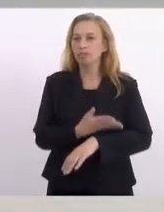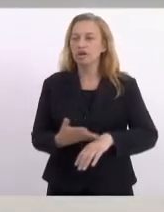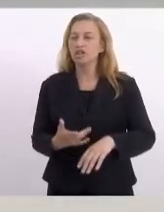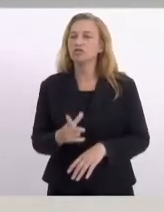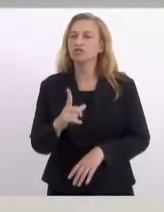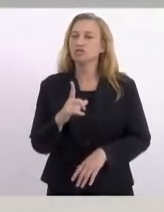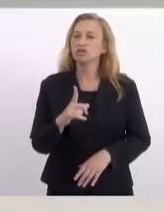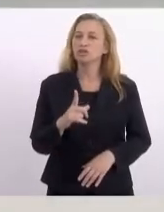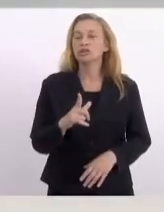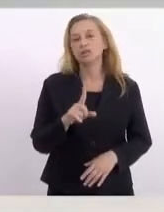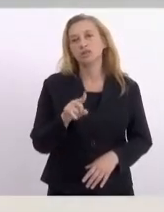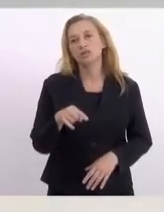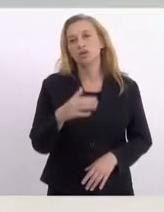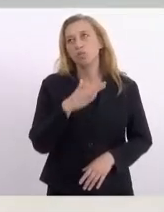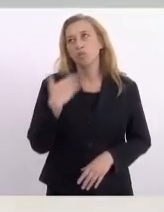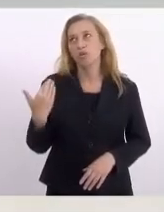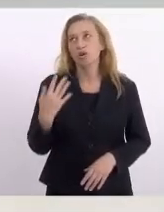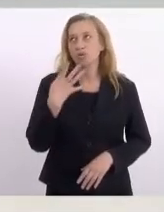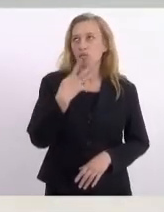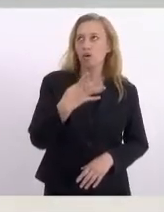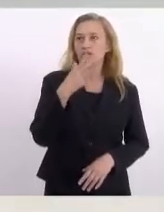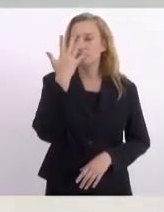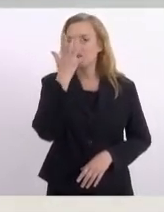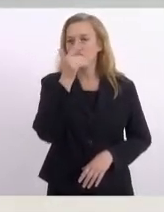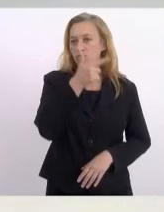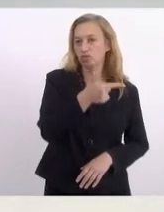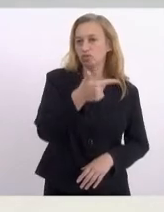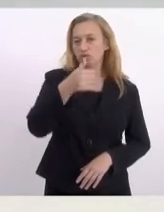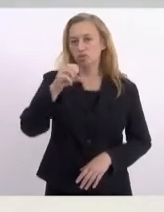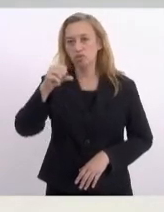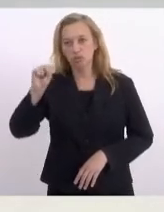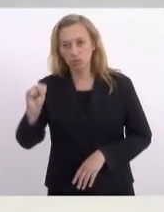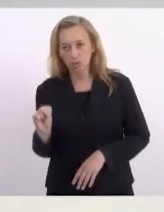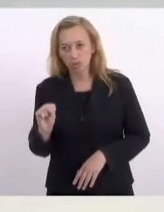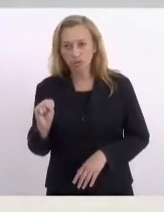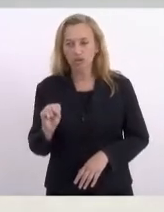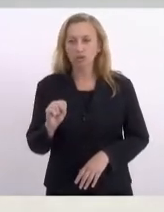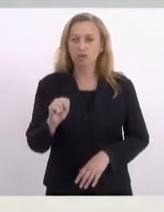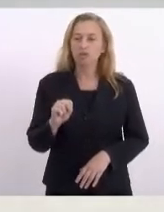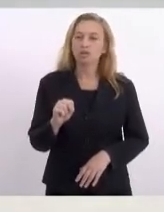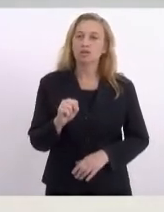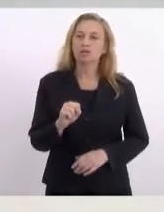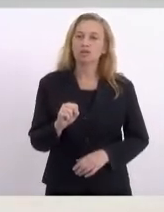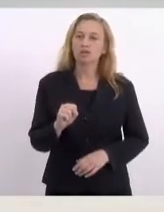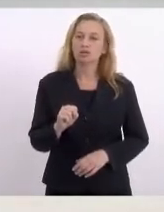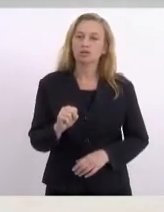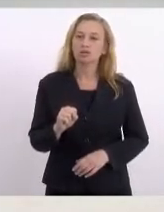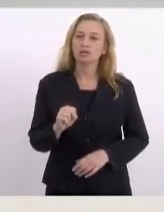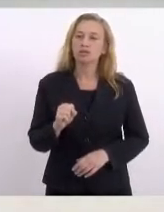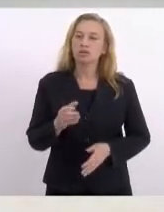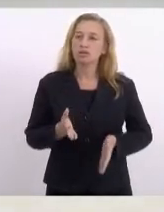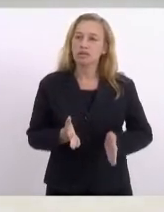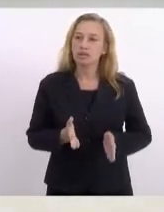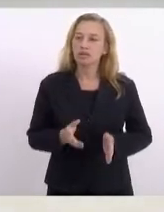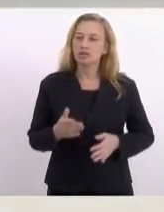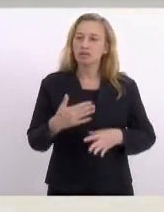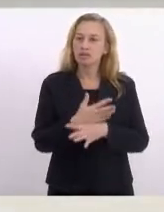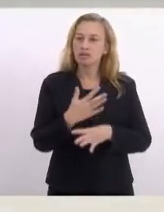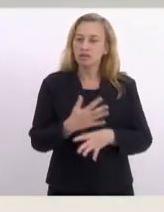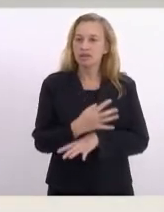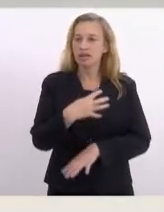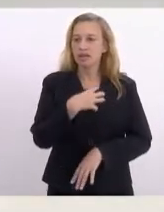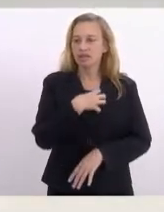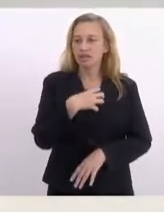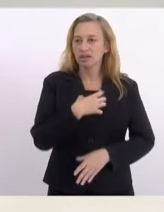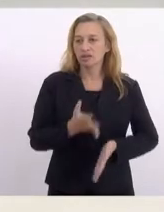veio falecer em 4 de fevereiro de 2008, em seu estado natal, em Salvador, na